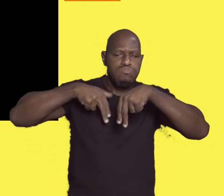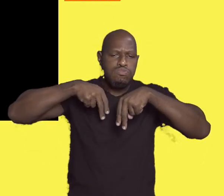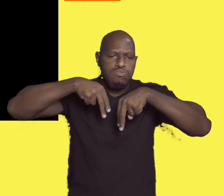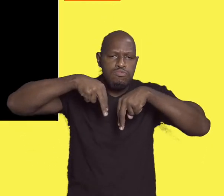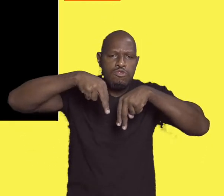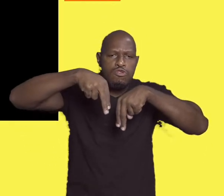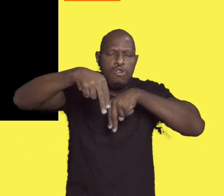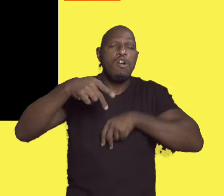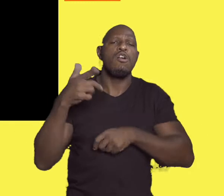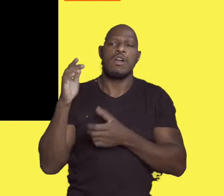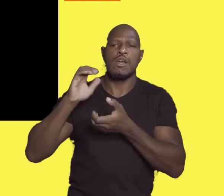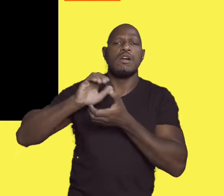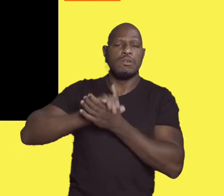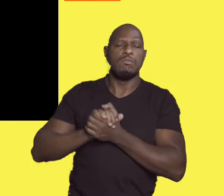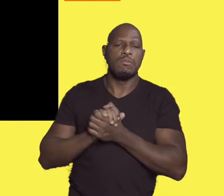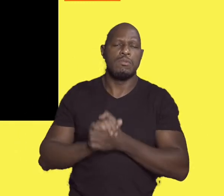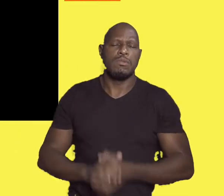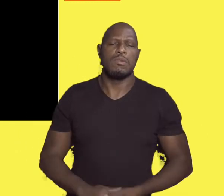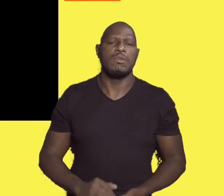teria a mão dela,